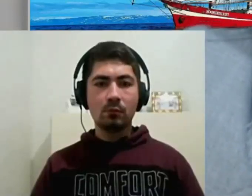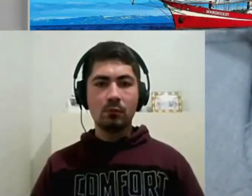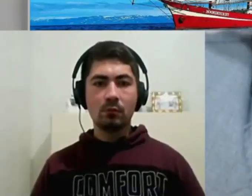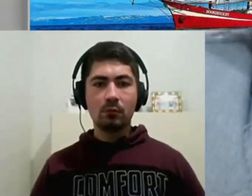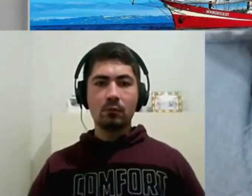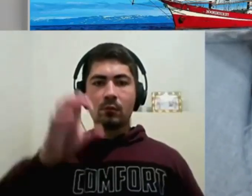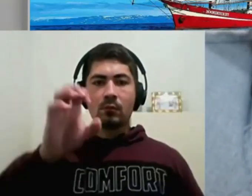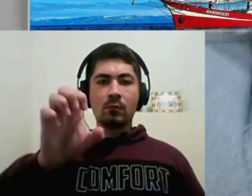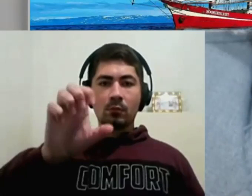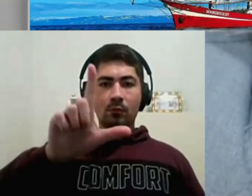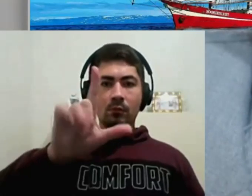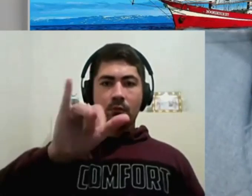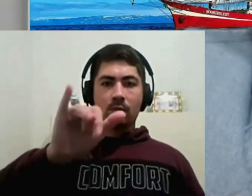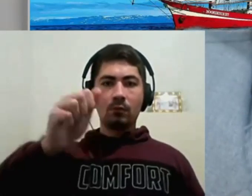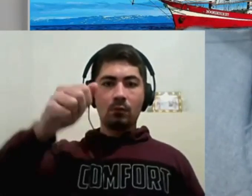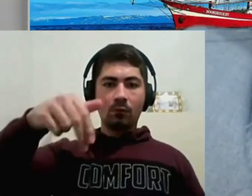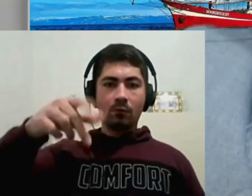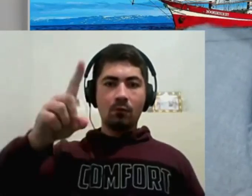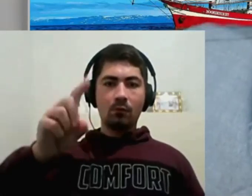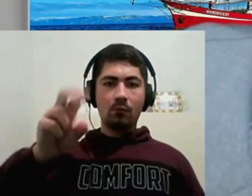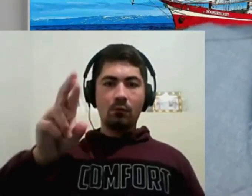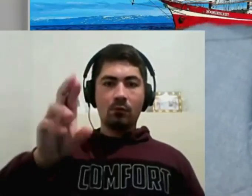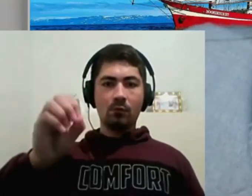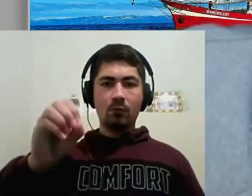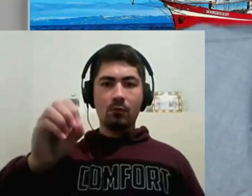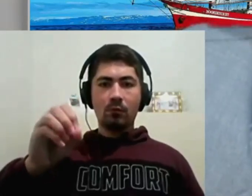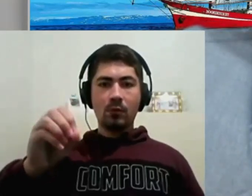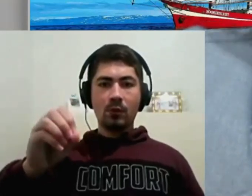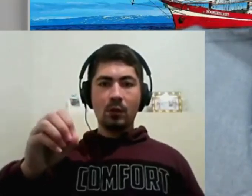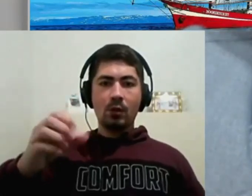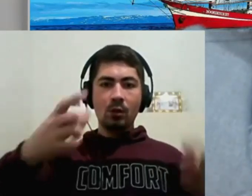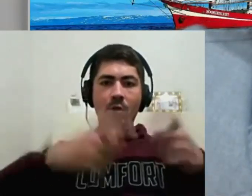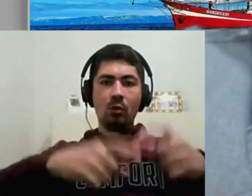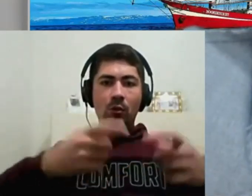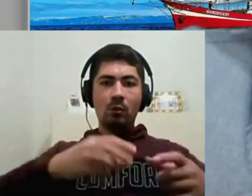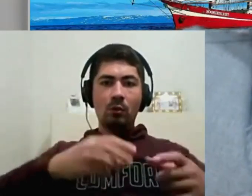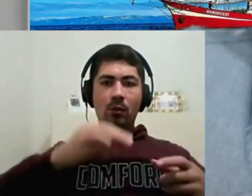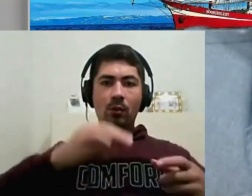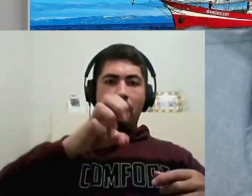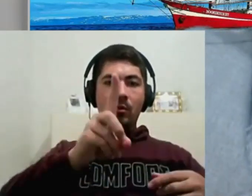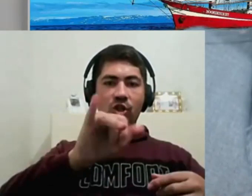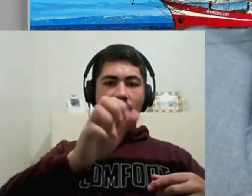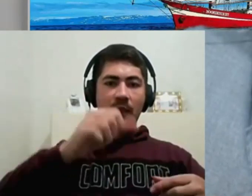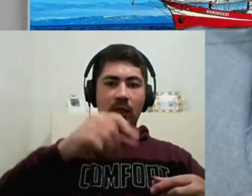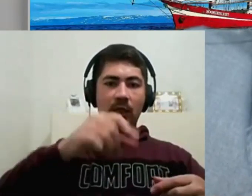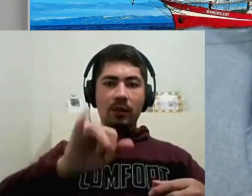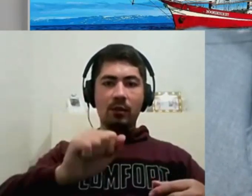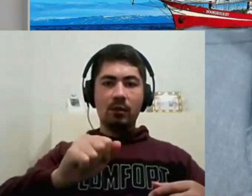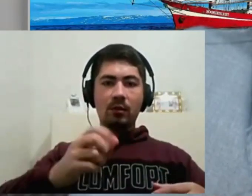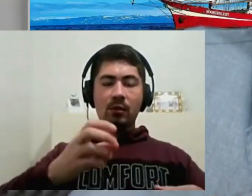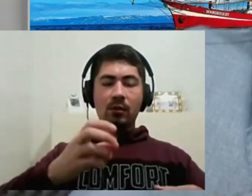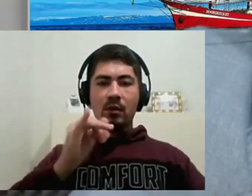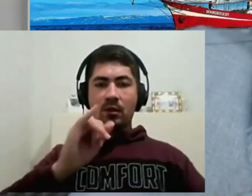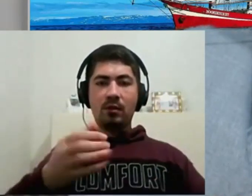Zatonelli, ou Zanotelli, do Rotary Clube de Medianeira, Rio Alegria. Então, eu peço, se estiver conectado,